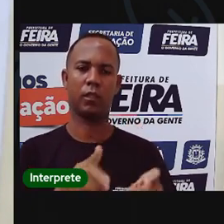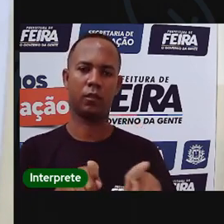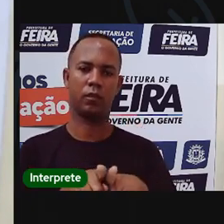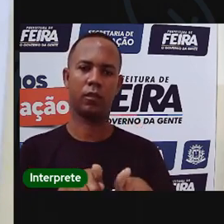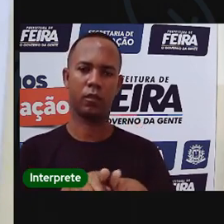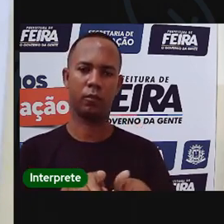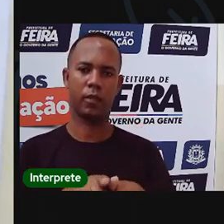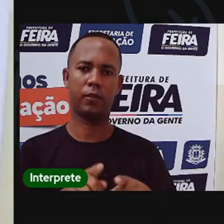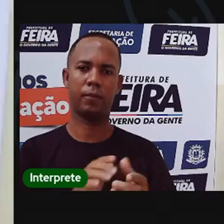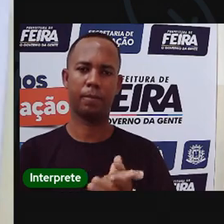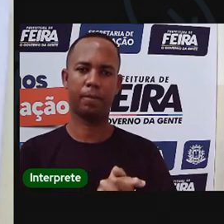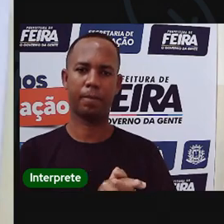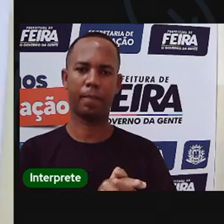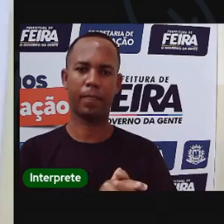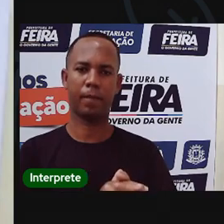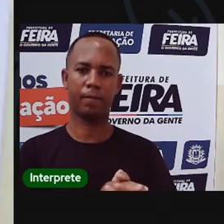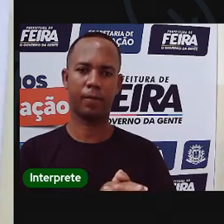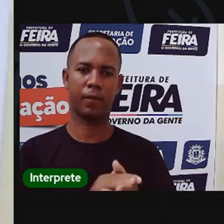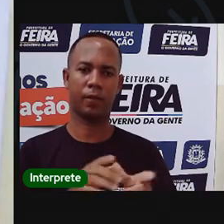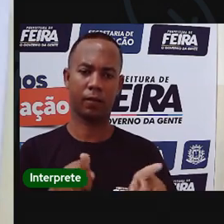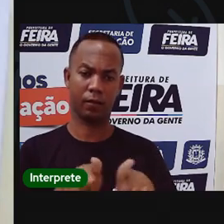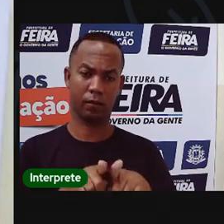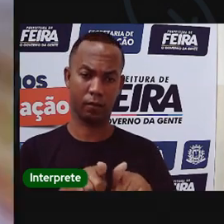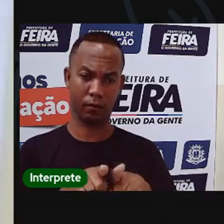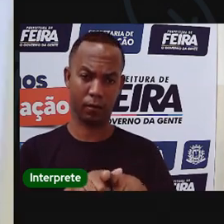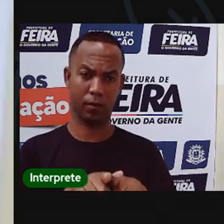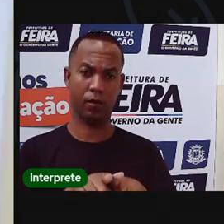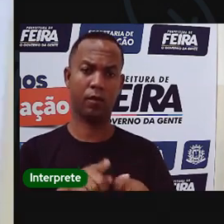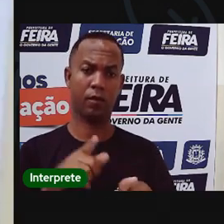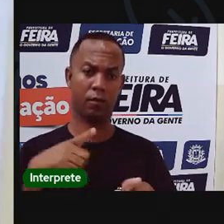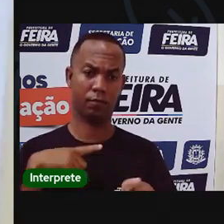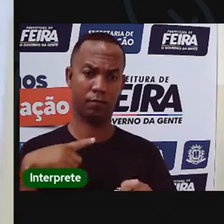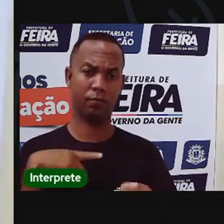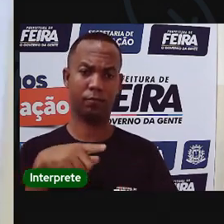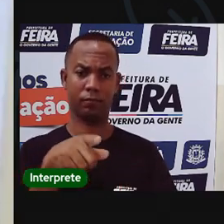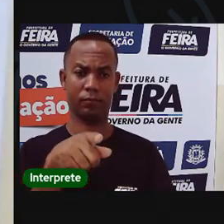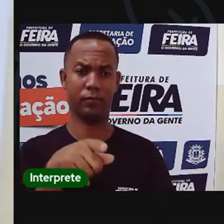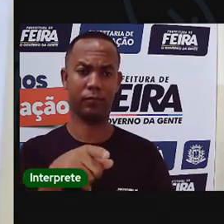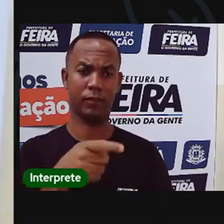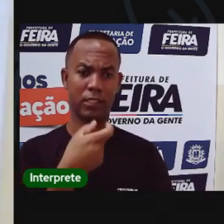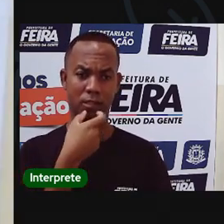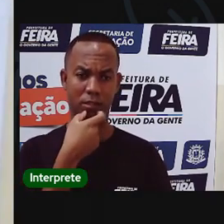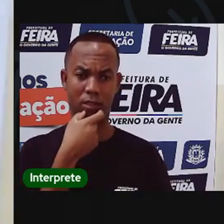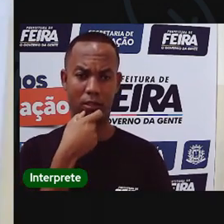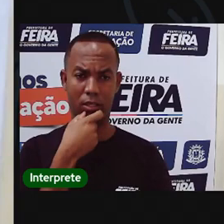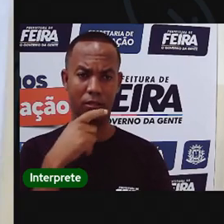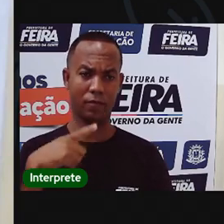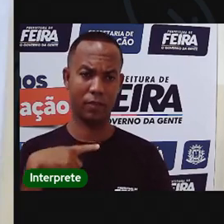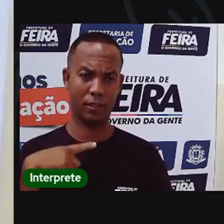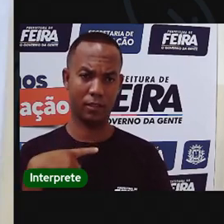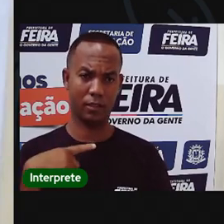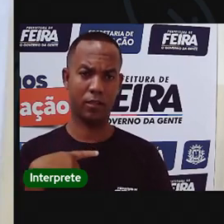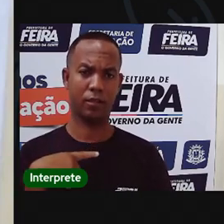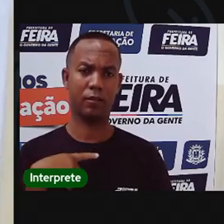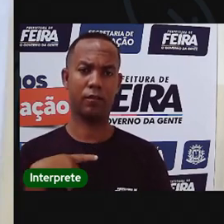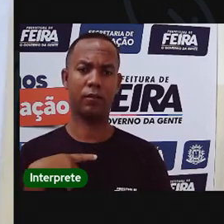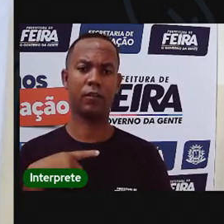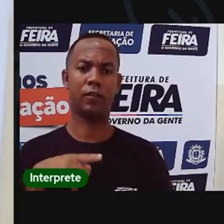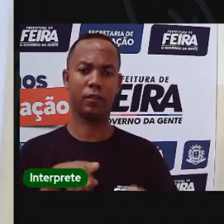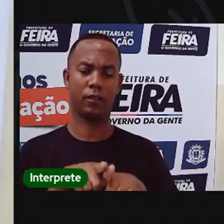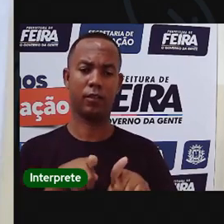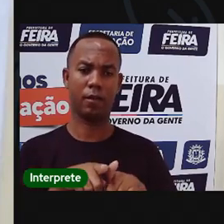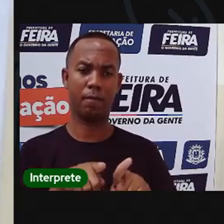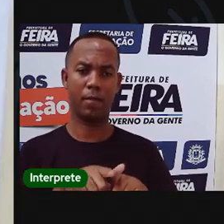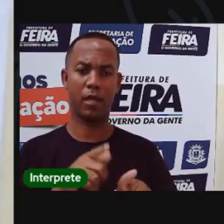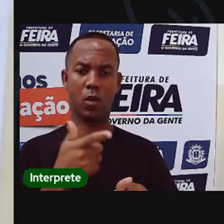momentinho do English Time, né? O English Time lá para vocês. E tem de outras